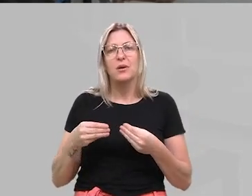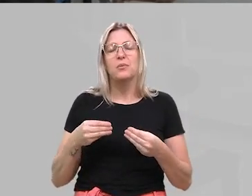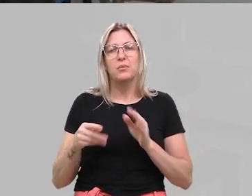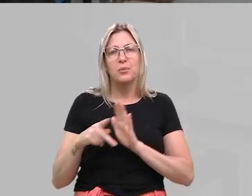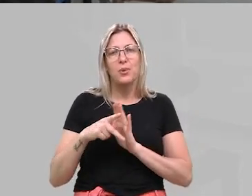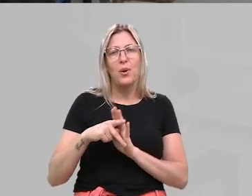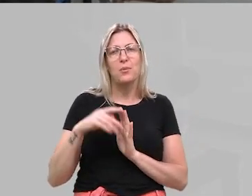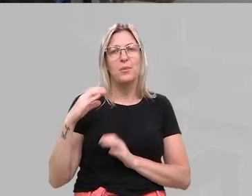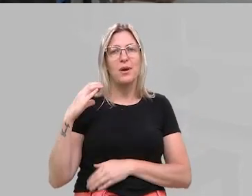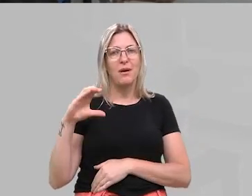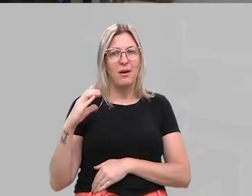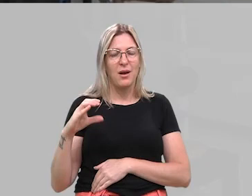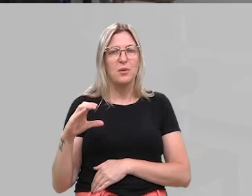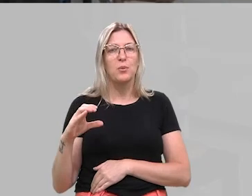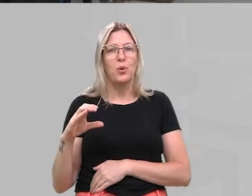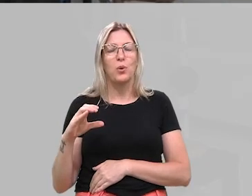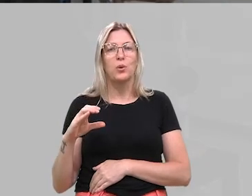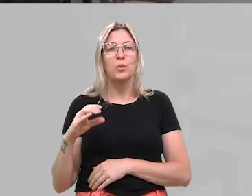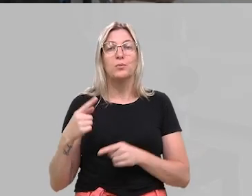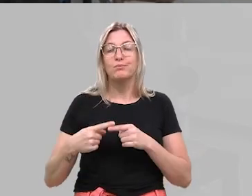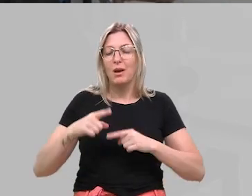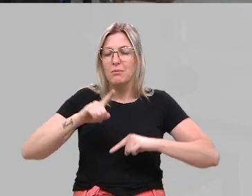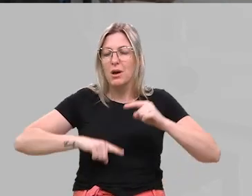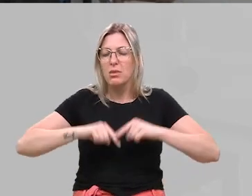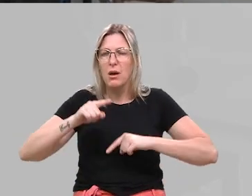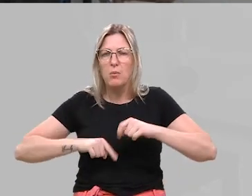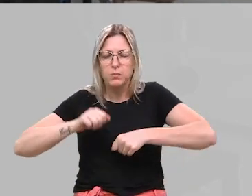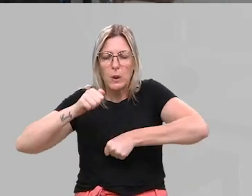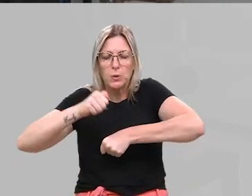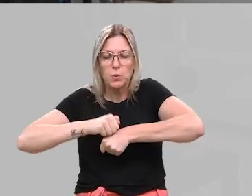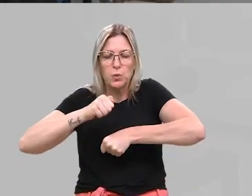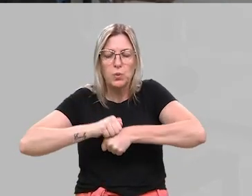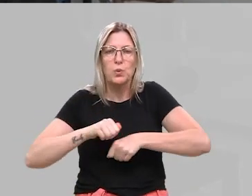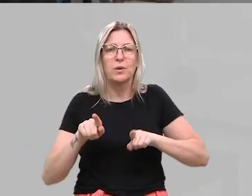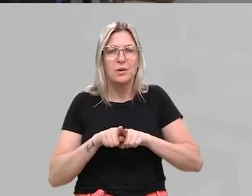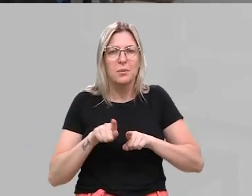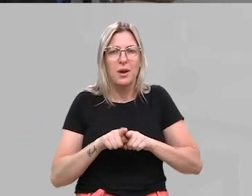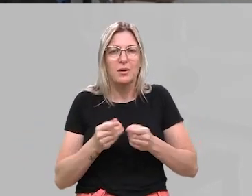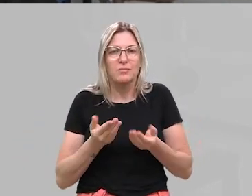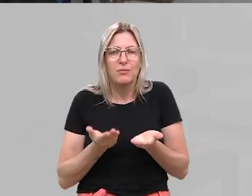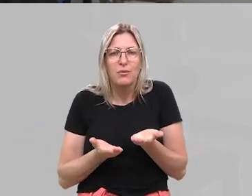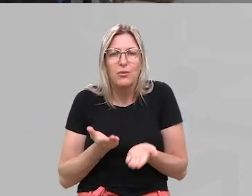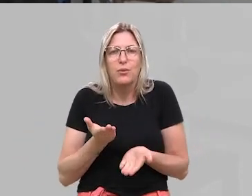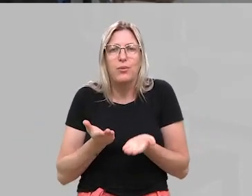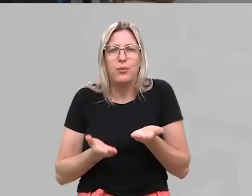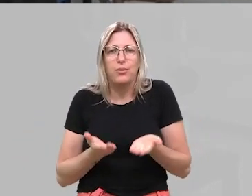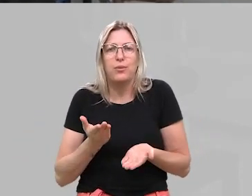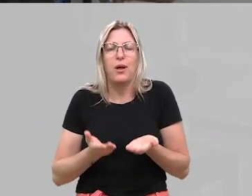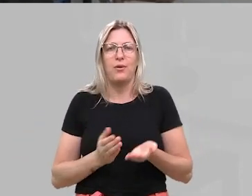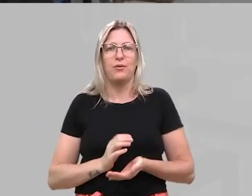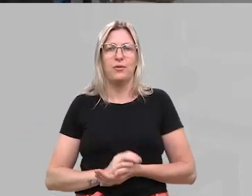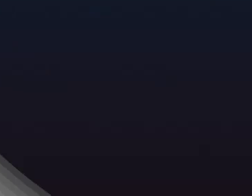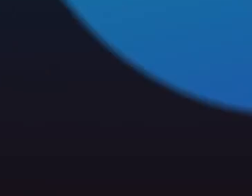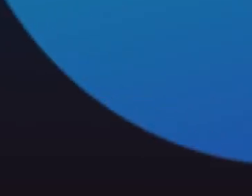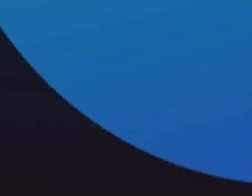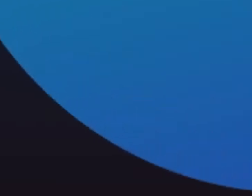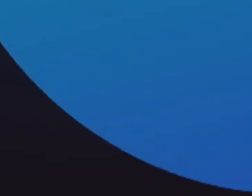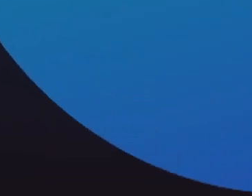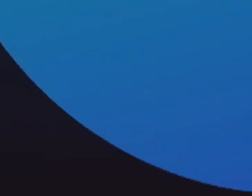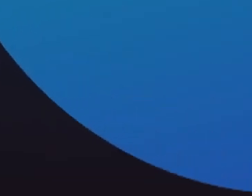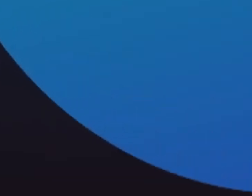vidro e ABS, por um monocoque em fibra de carbono, buscando ser mais rígido e mais leve para ser mais eficiente.